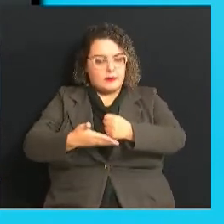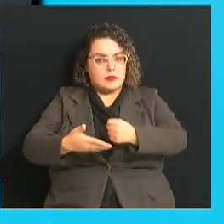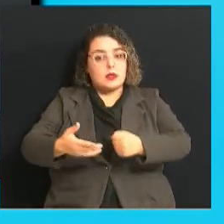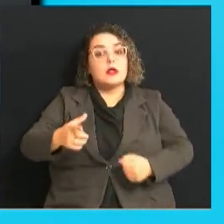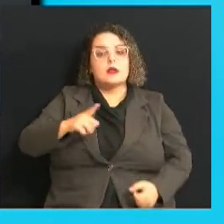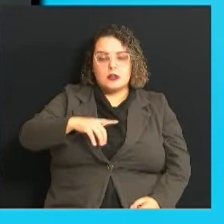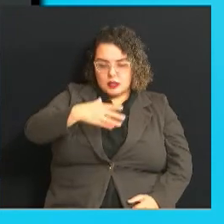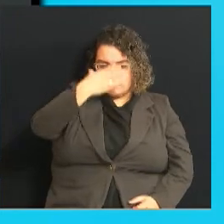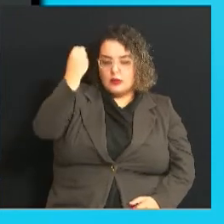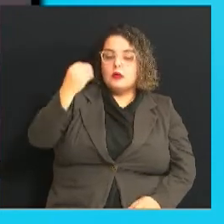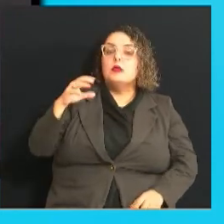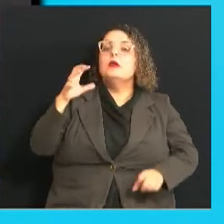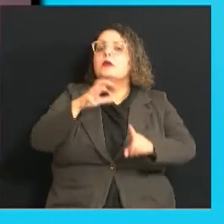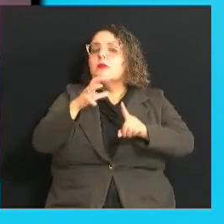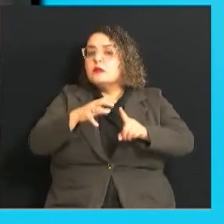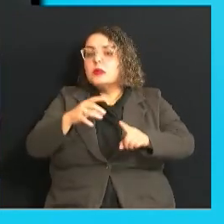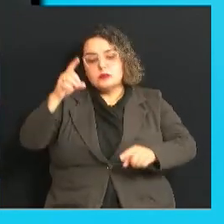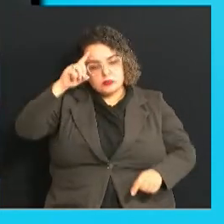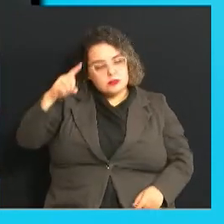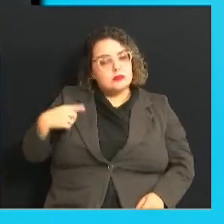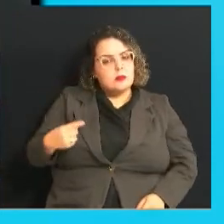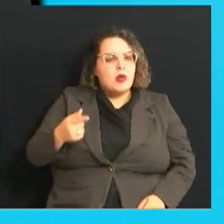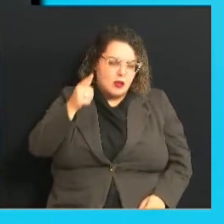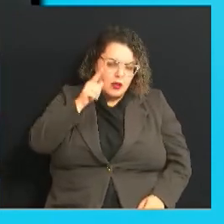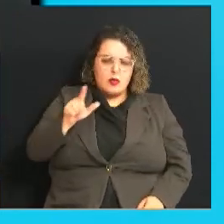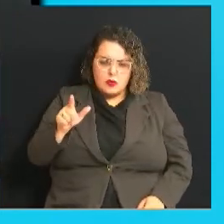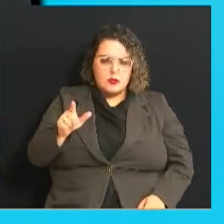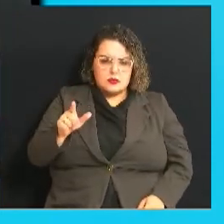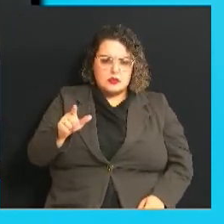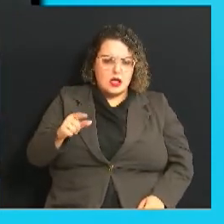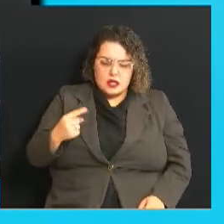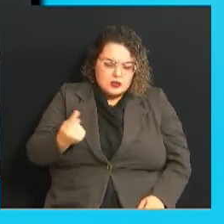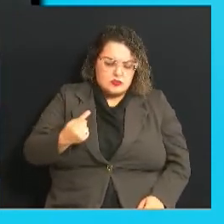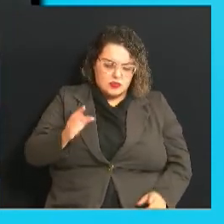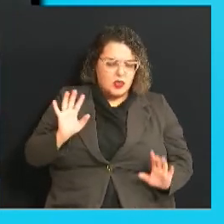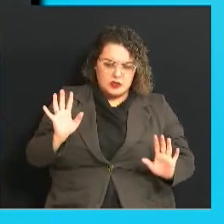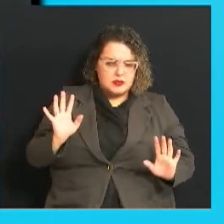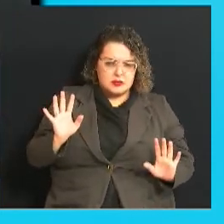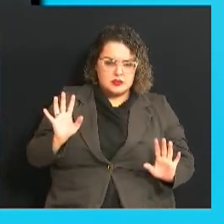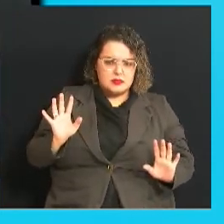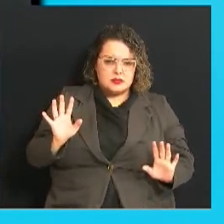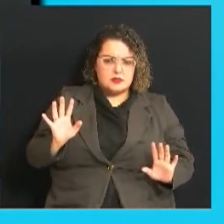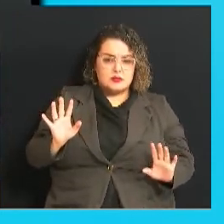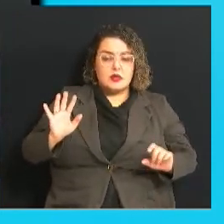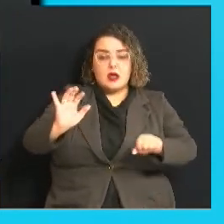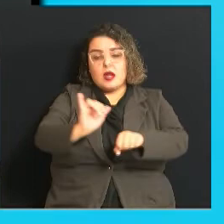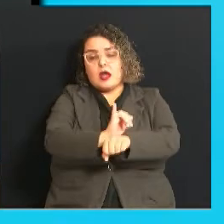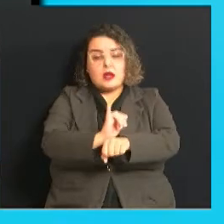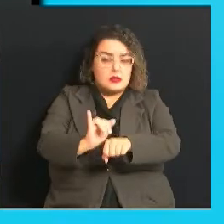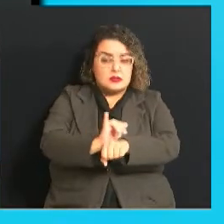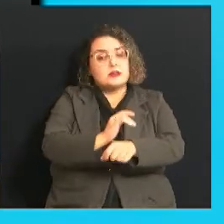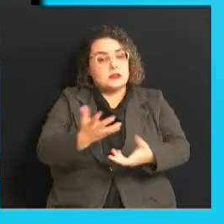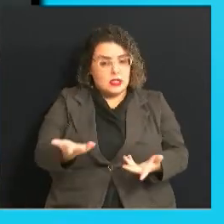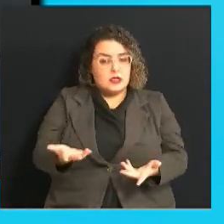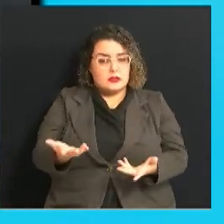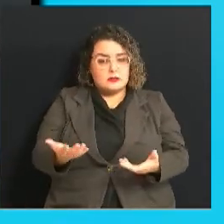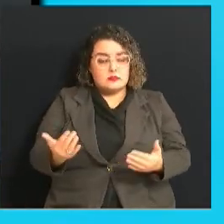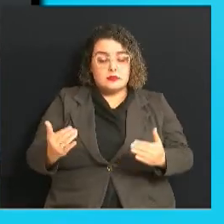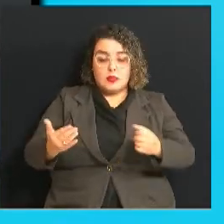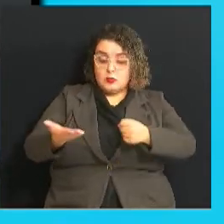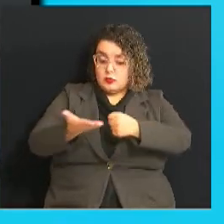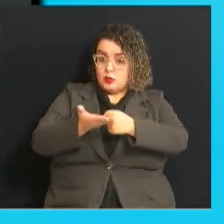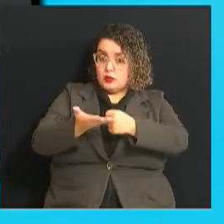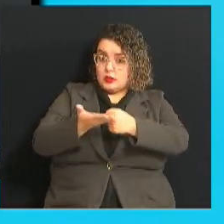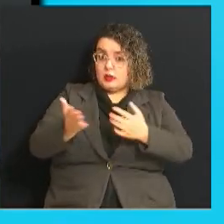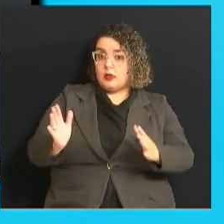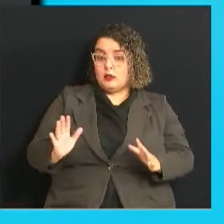dia a dia dela, mas ela consegue resolver a maior parte das coisas ali sozinha. Ela usa de artifícios. Num grau moderado, ela já tem